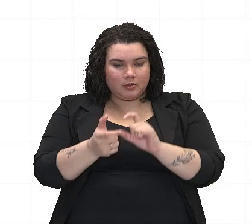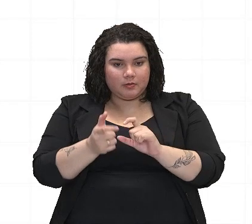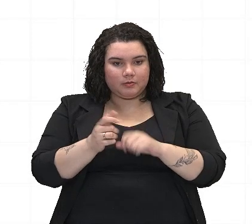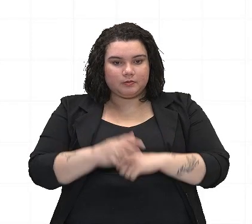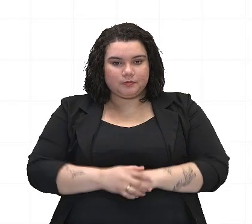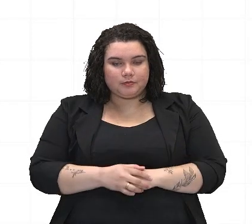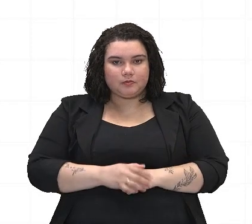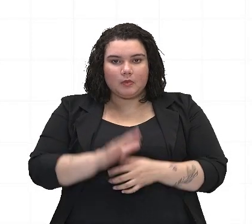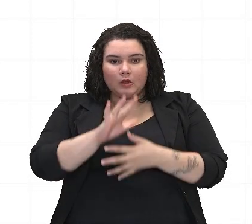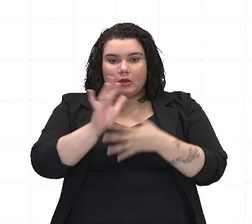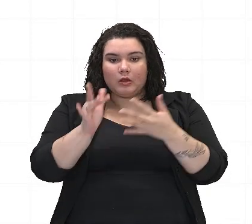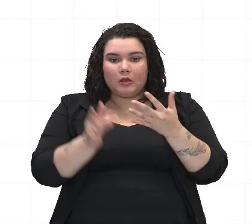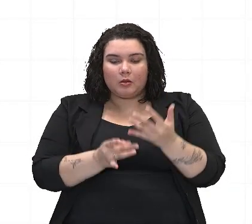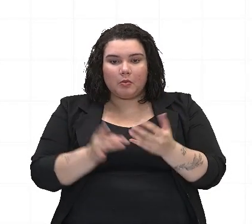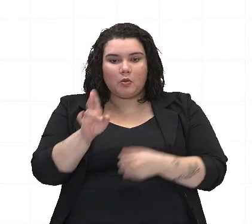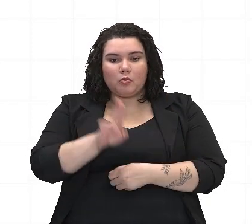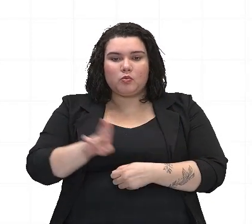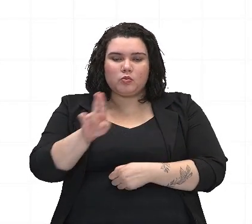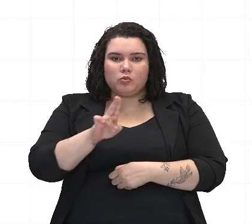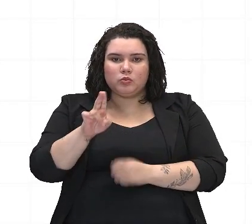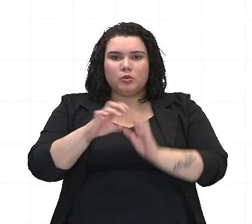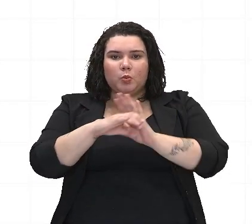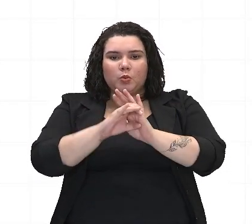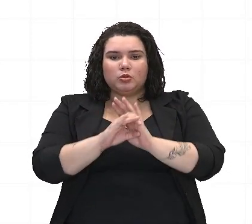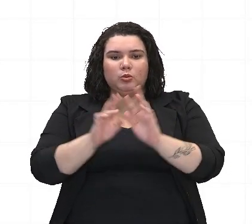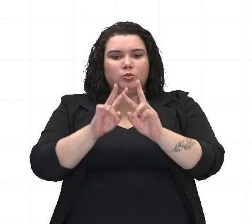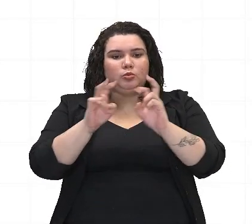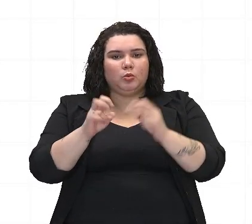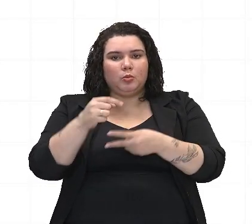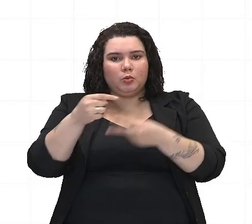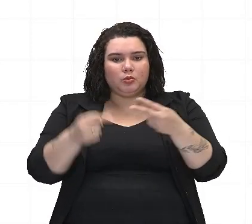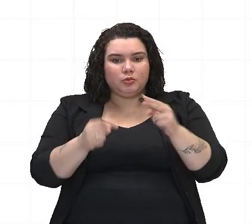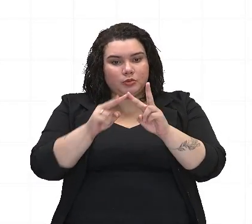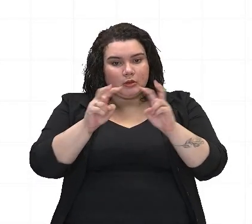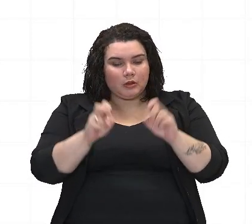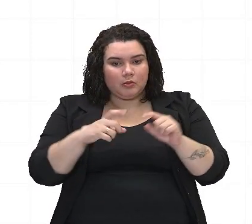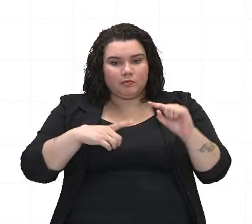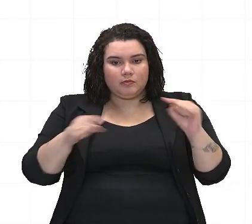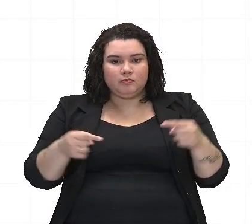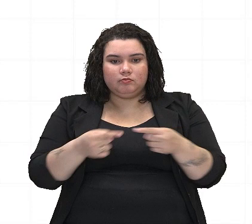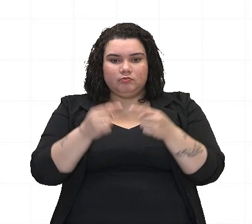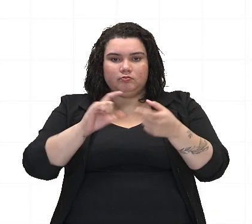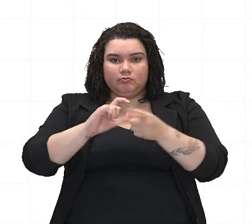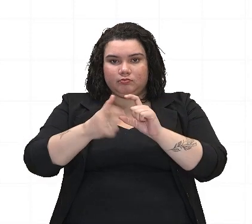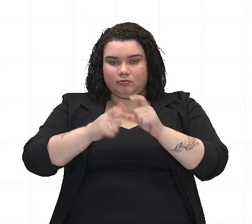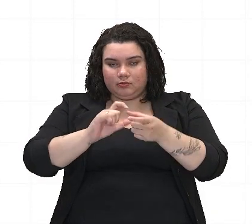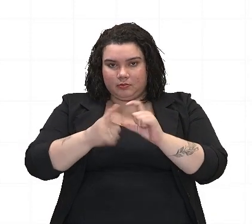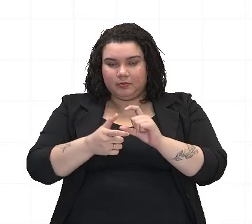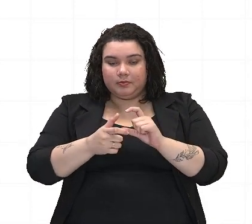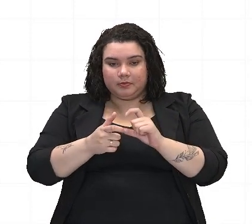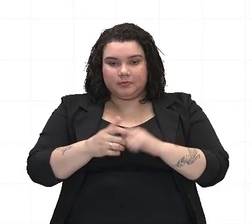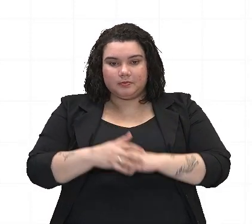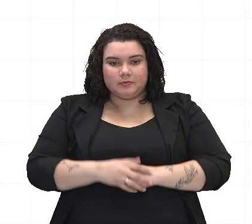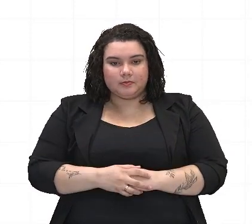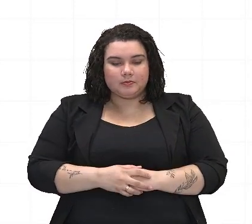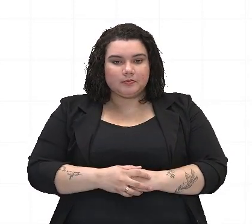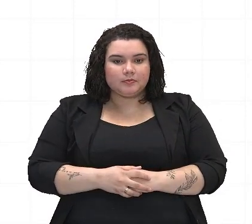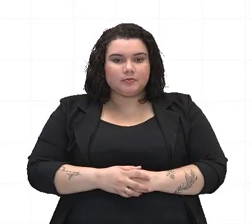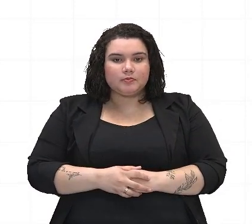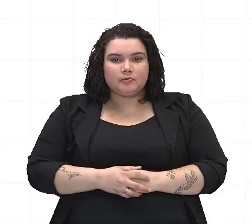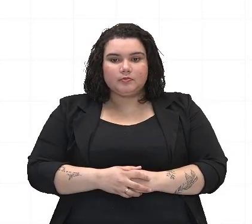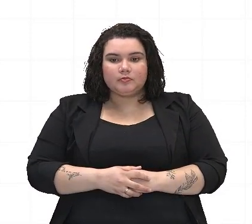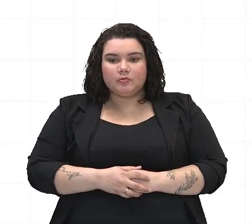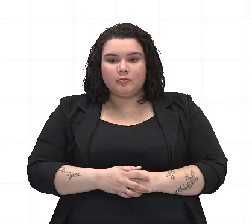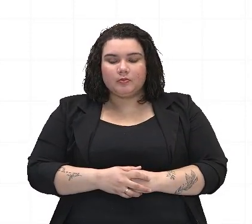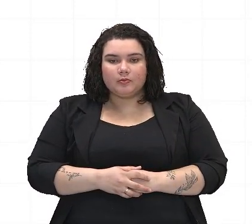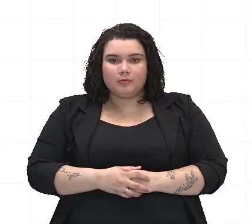O detalhamento. Aplicação dos conceitos de mediatriz e bissetriz como lugares geométricos na resolução de problemas.